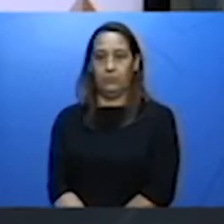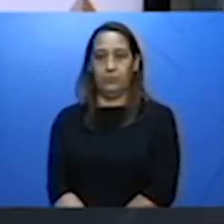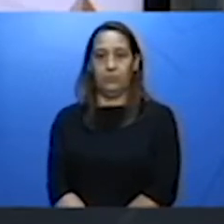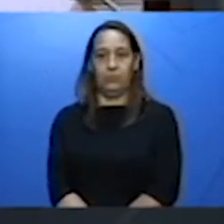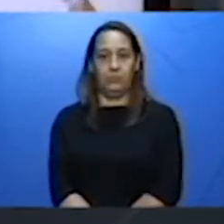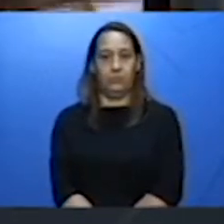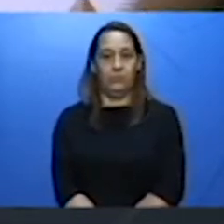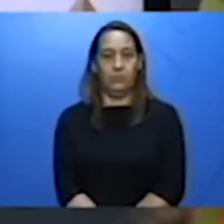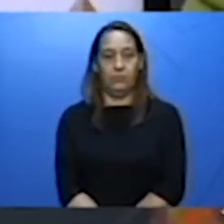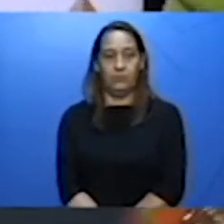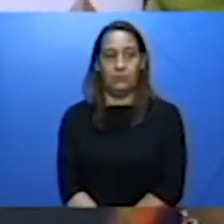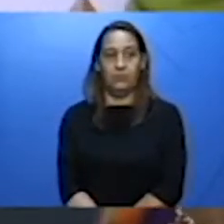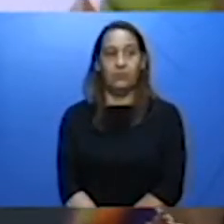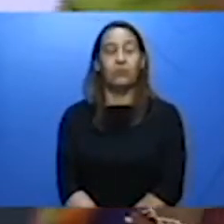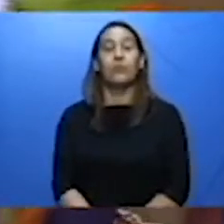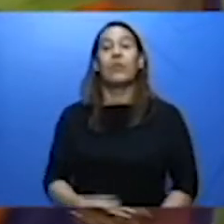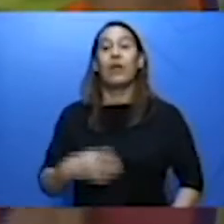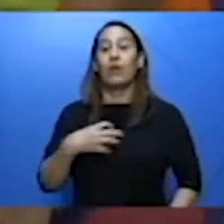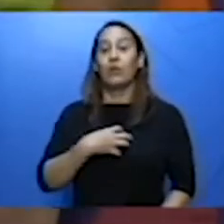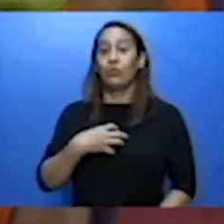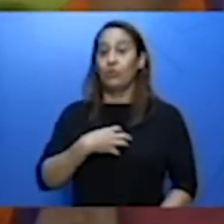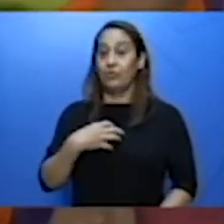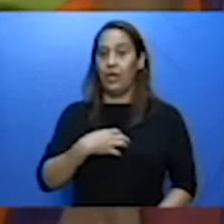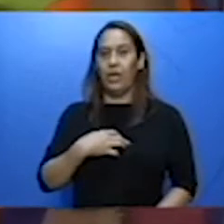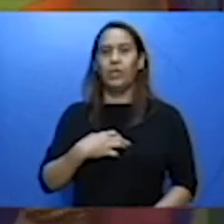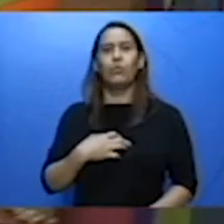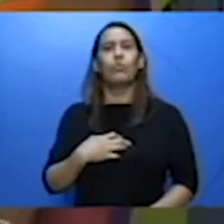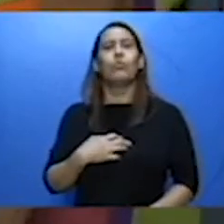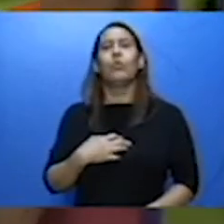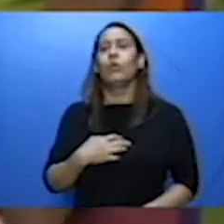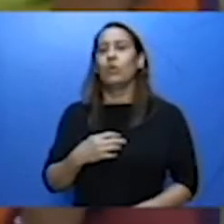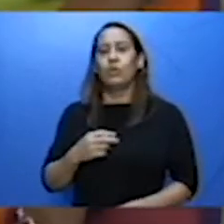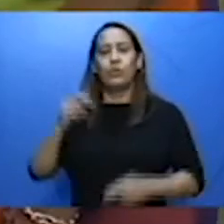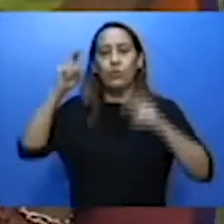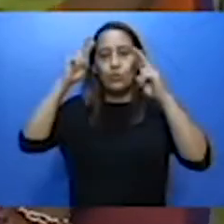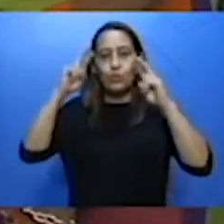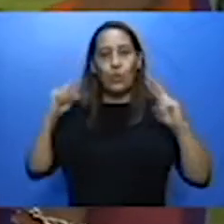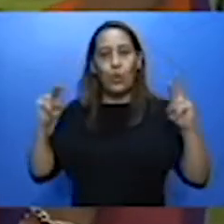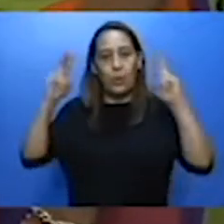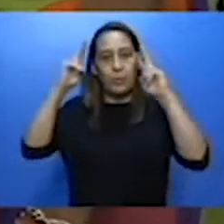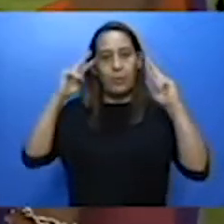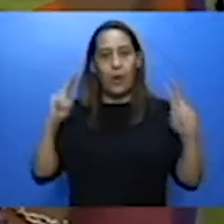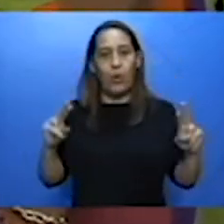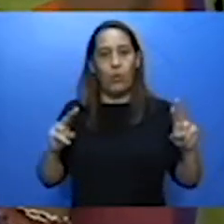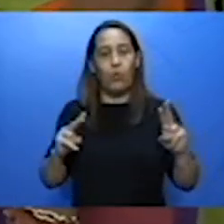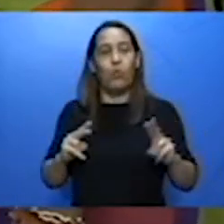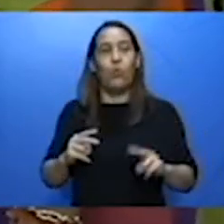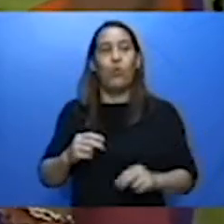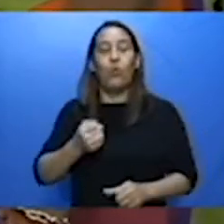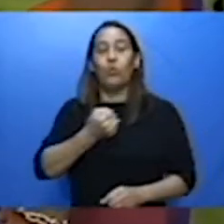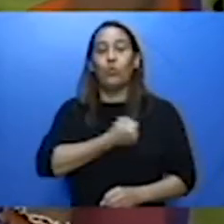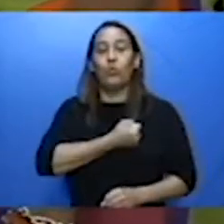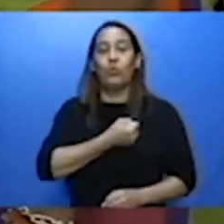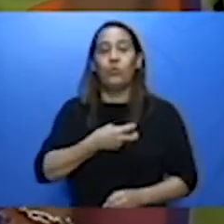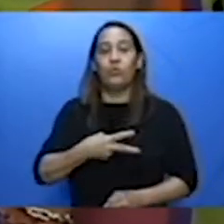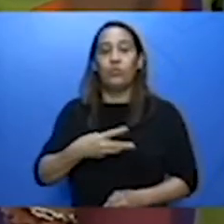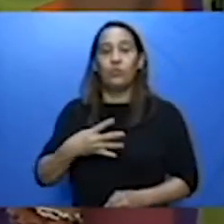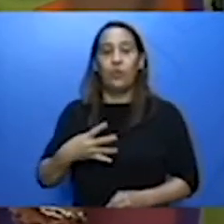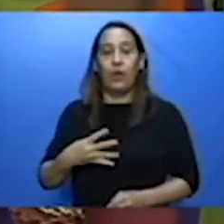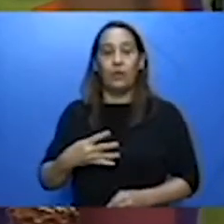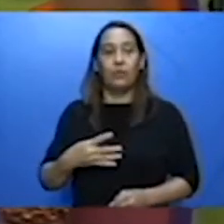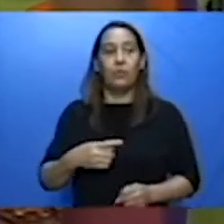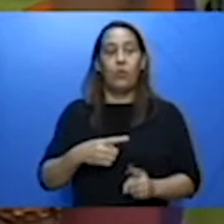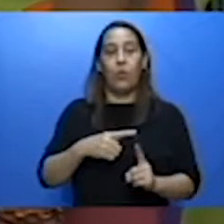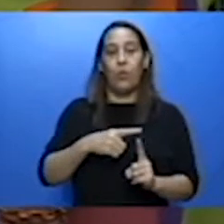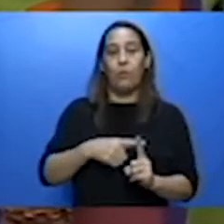Vamos para o algoritmo convencional, o que a gente vai fazer a partir de hoje. Pego lá o 24,